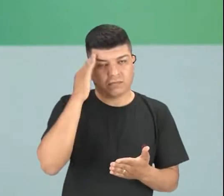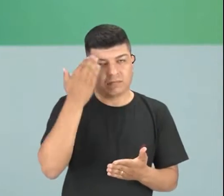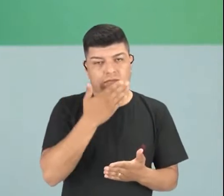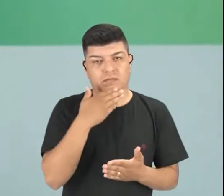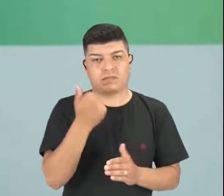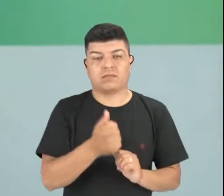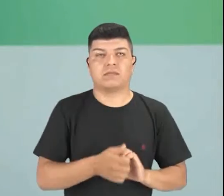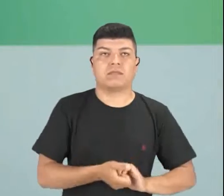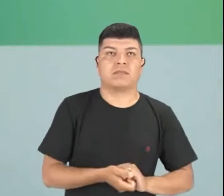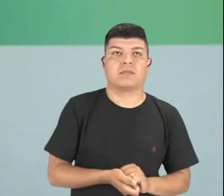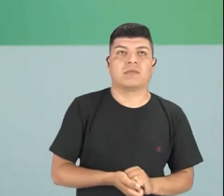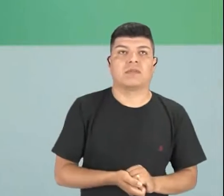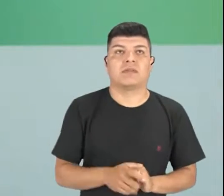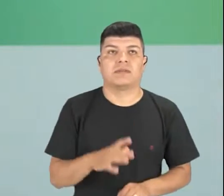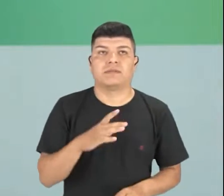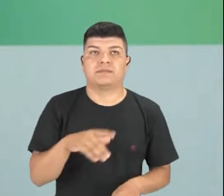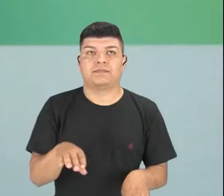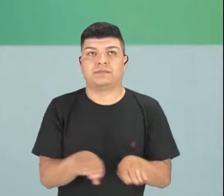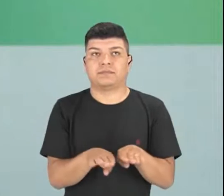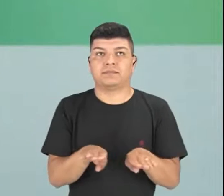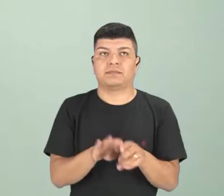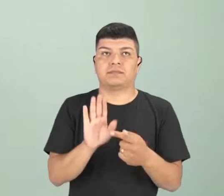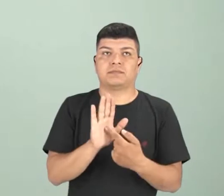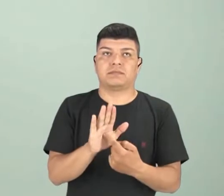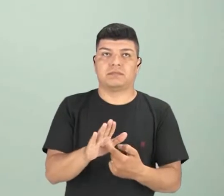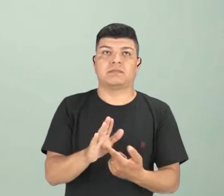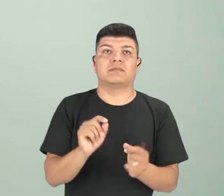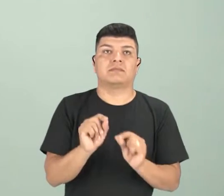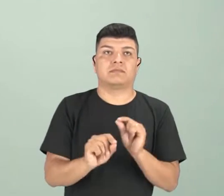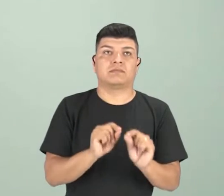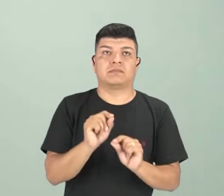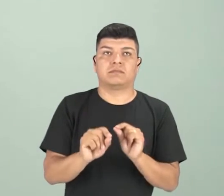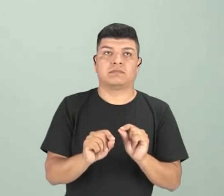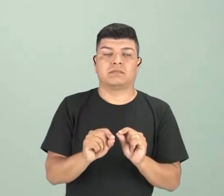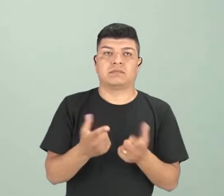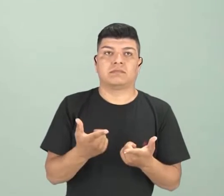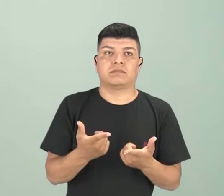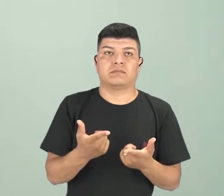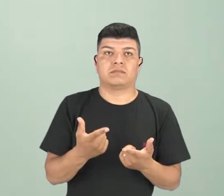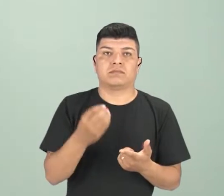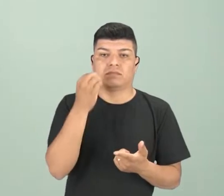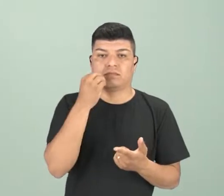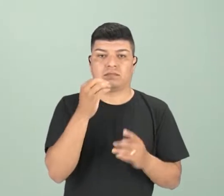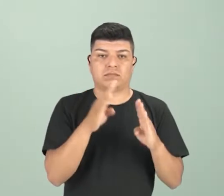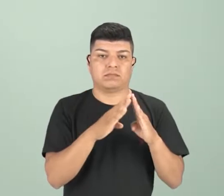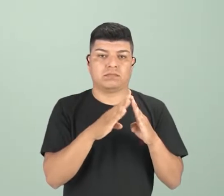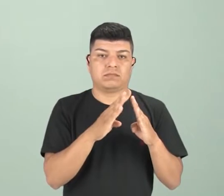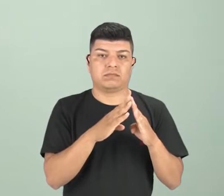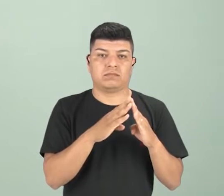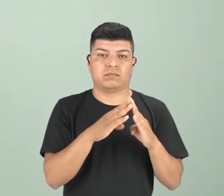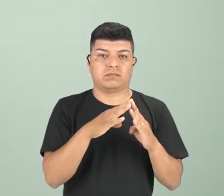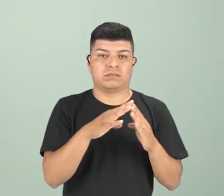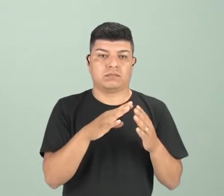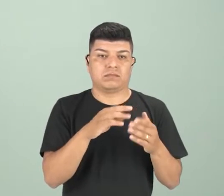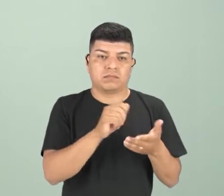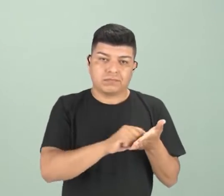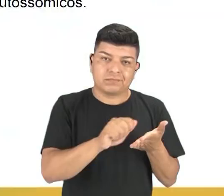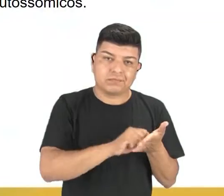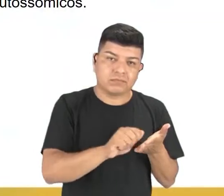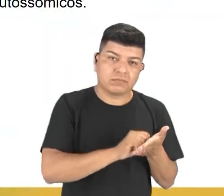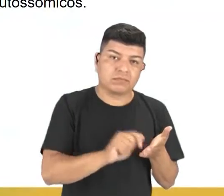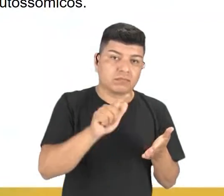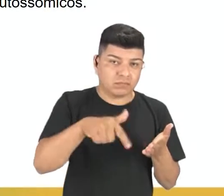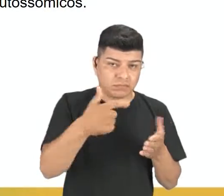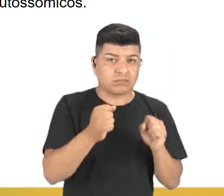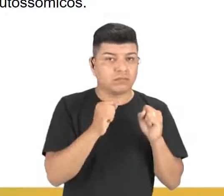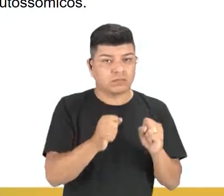tá bom? Eu também deixo para vocês, né? Não vai dar para quem está assistindo em casa estar copiando, mas vocês podem copiar em